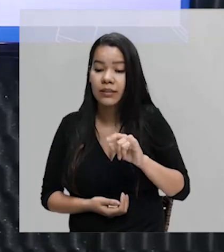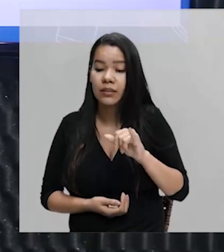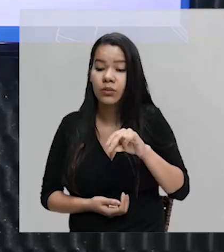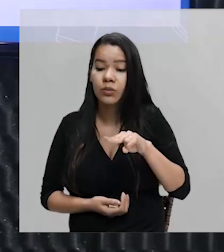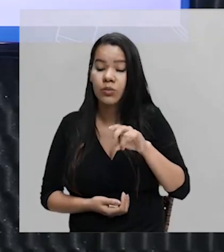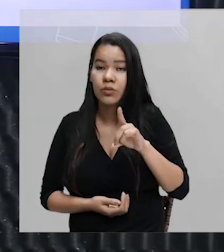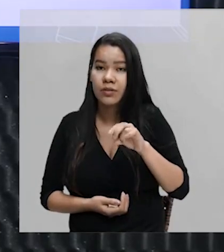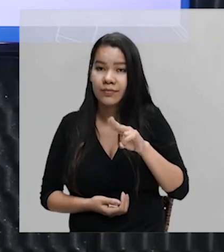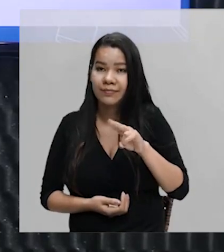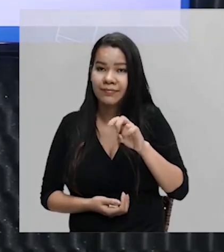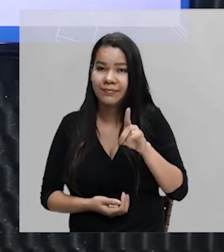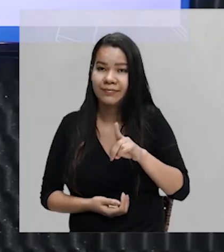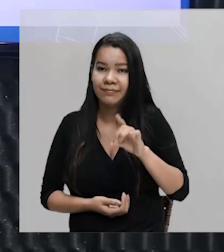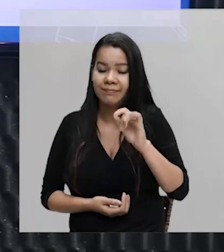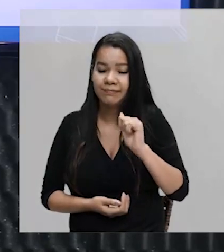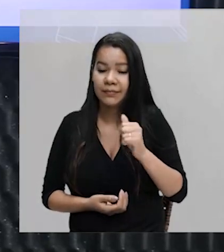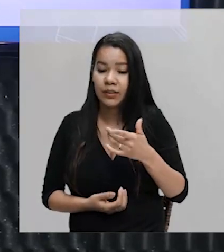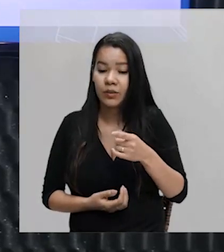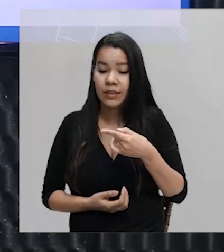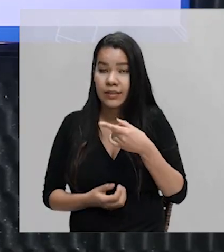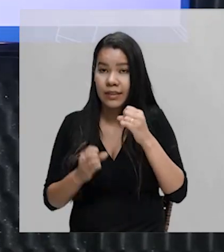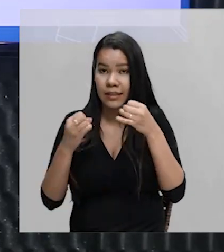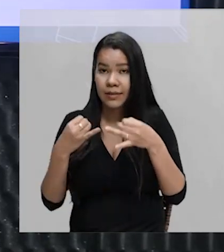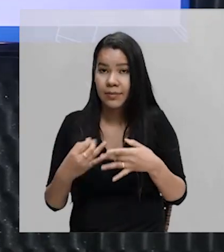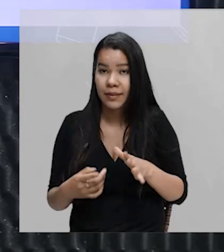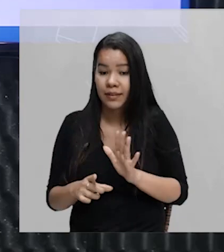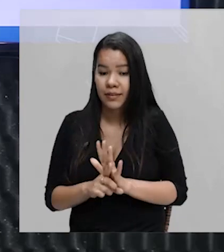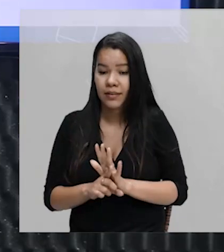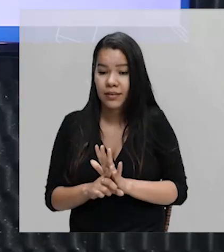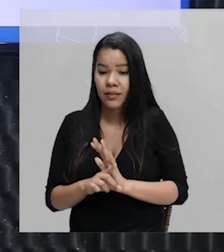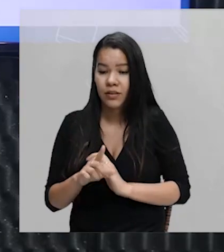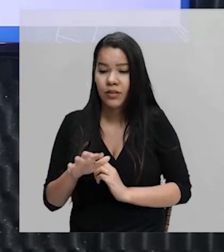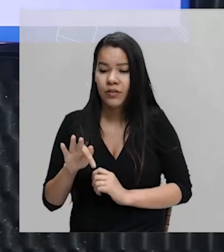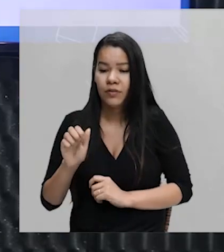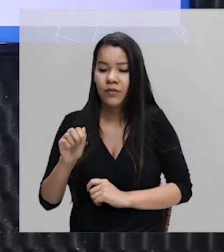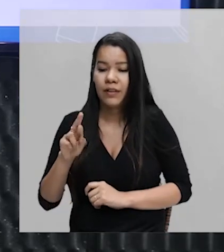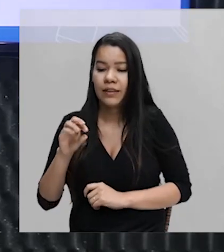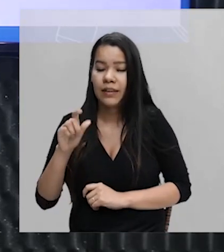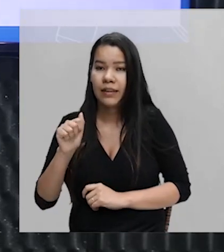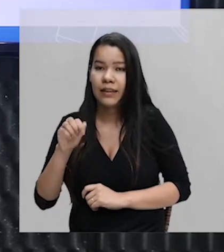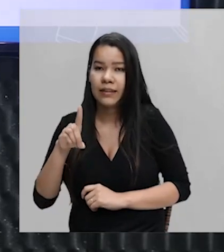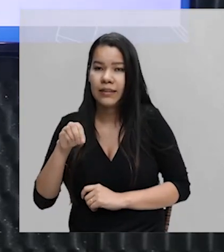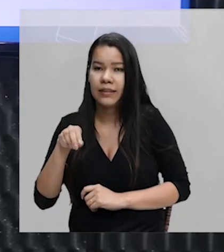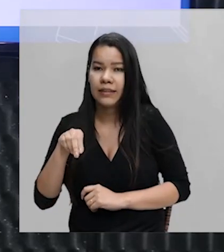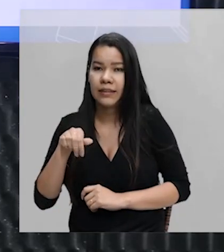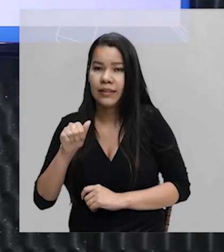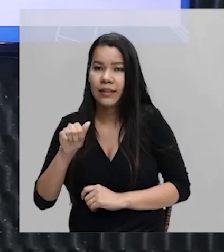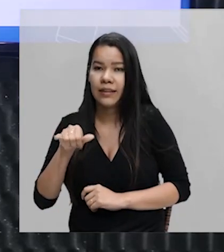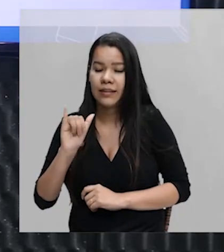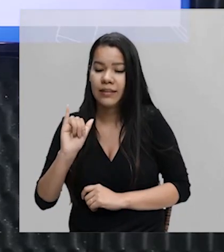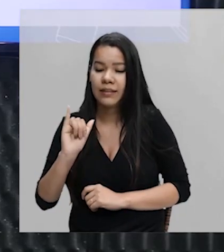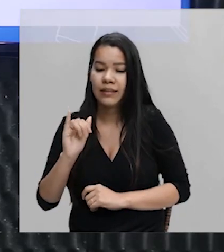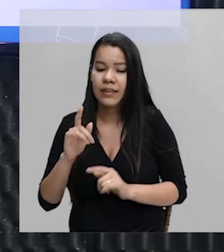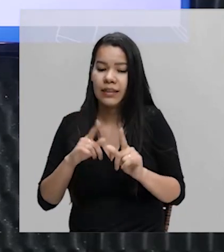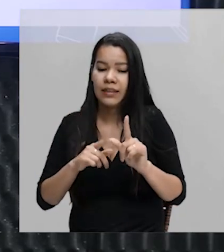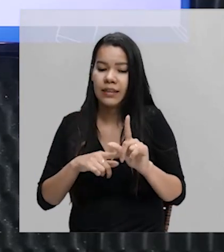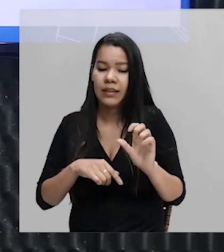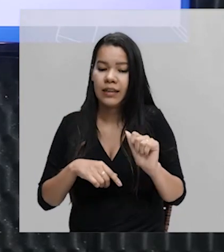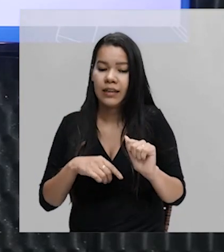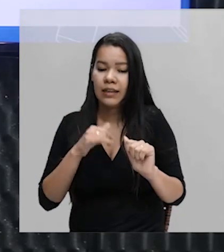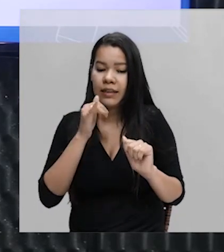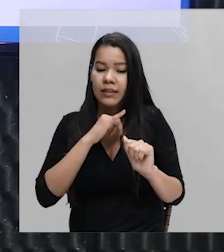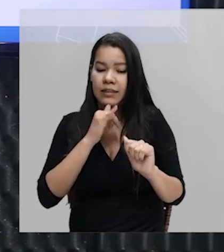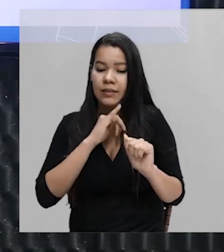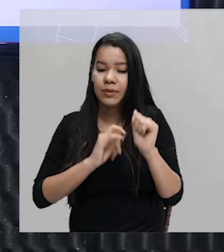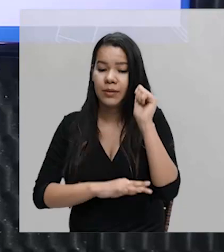elétrica induzida. Então, isso é que fala a lei de Faraday, tá ok? Ou a letra A, por exemplo. Temperatura homogênea no espaço vazio